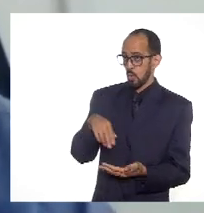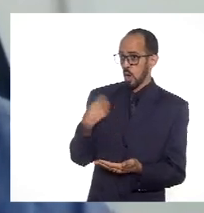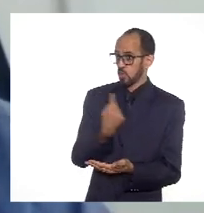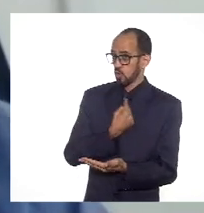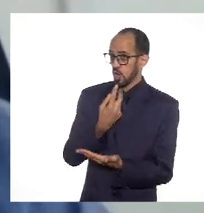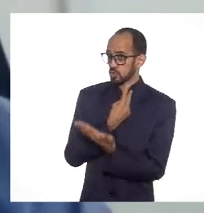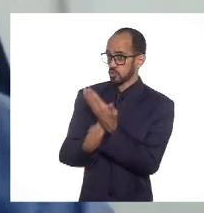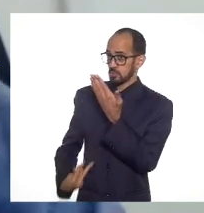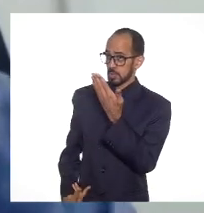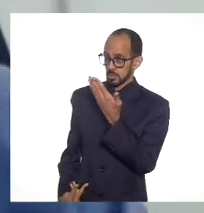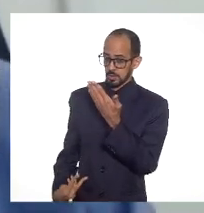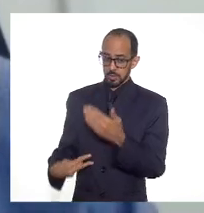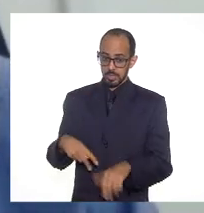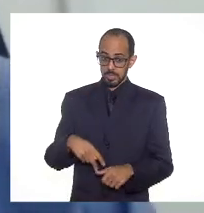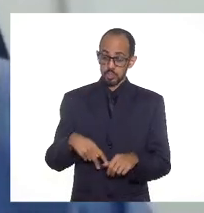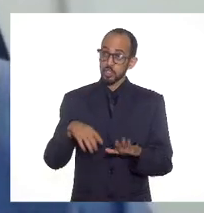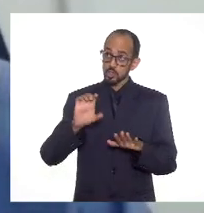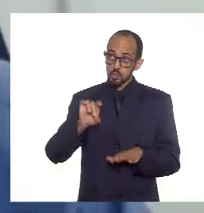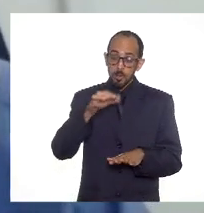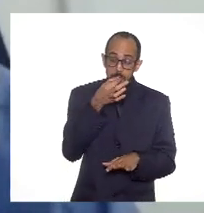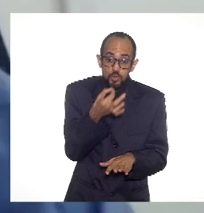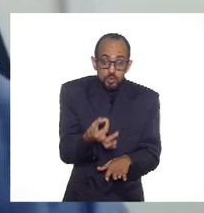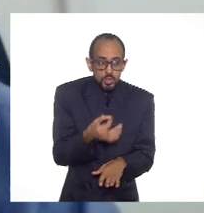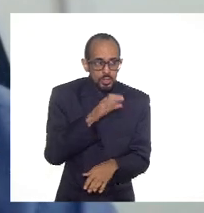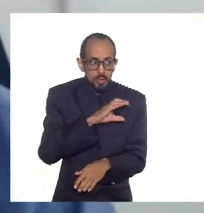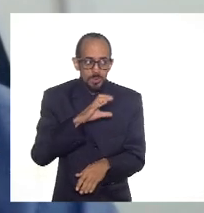presidente da CCJ,